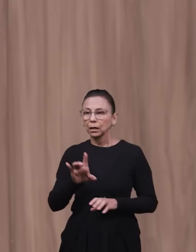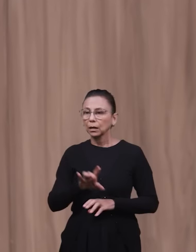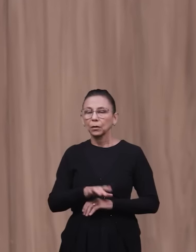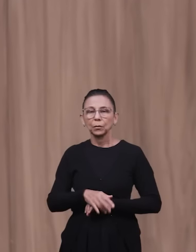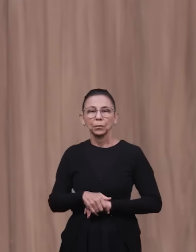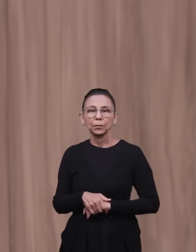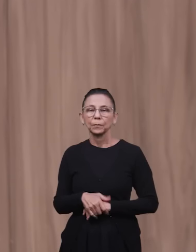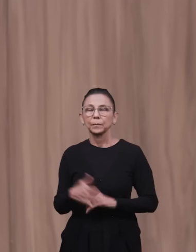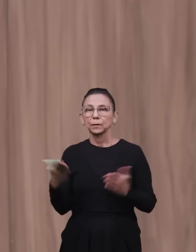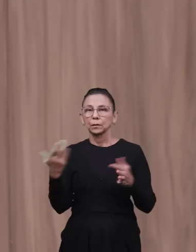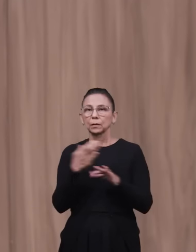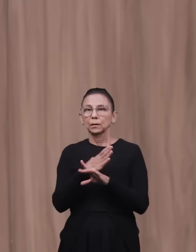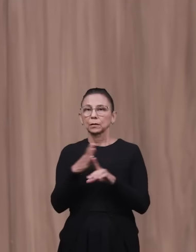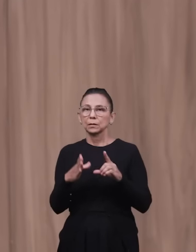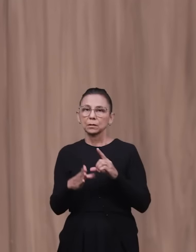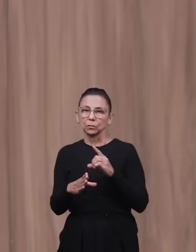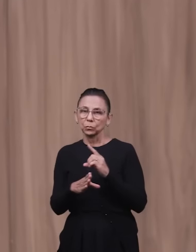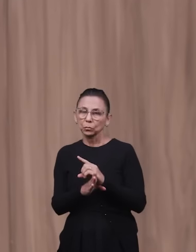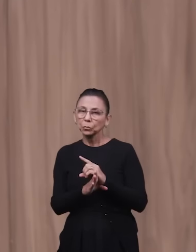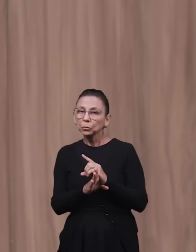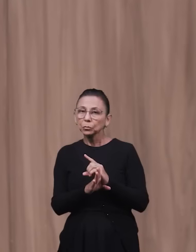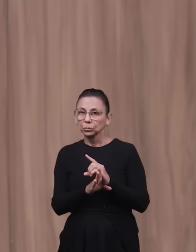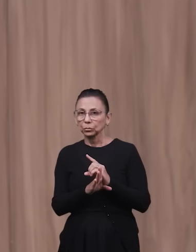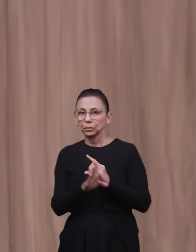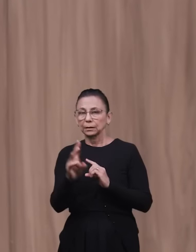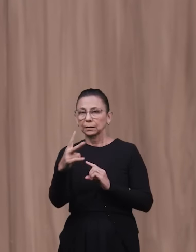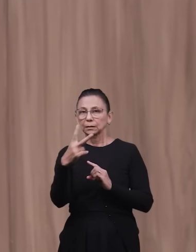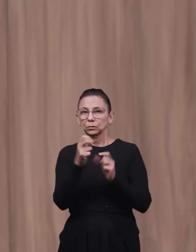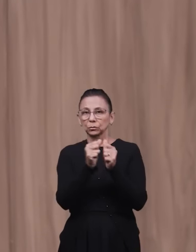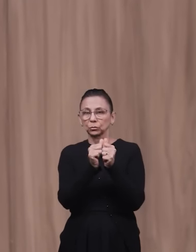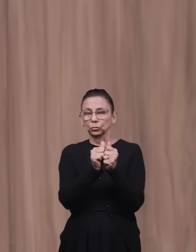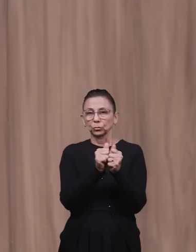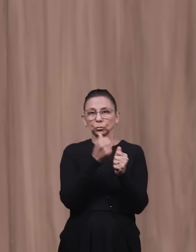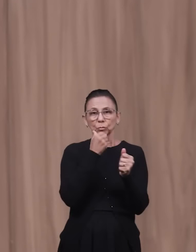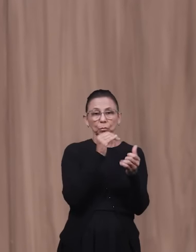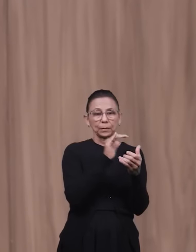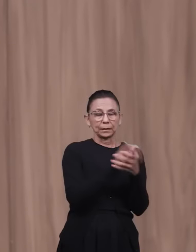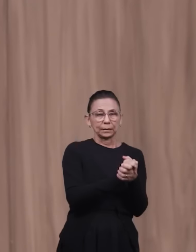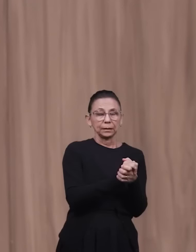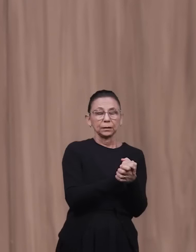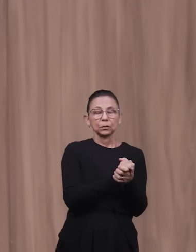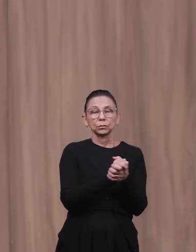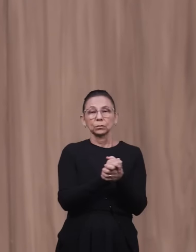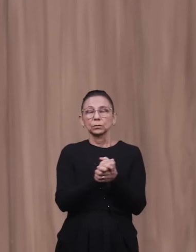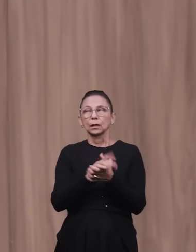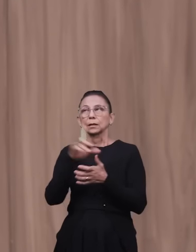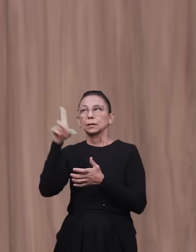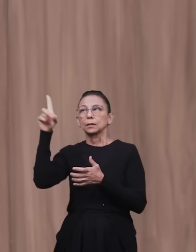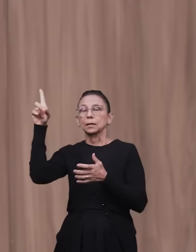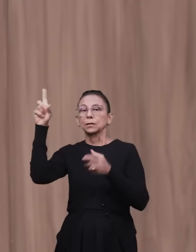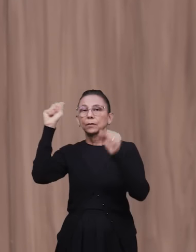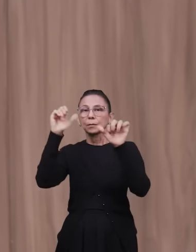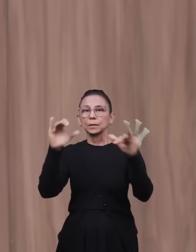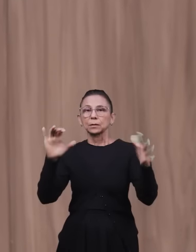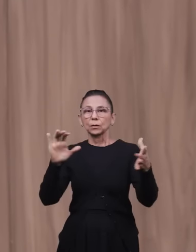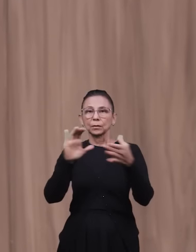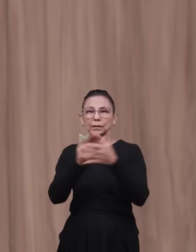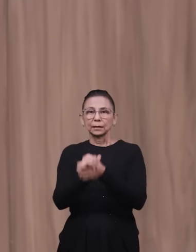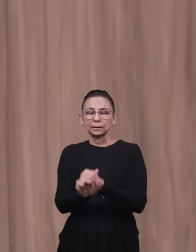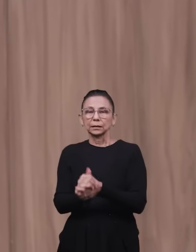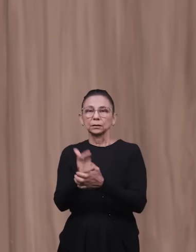tal decisão, pois neste culto de oração que ela está assistindo junto com seu esposo, o casal receberá uma